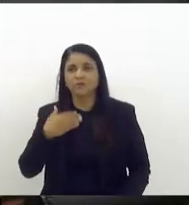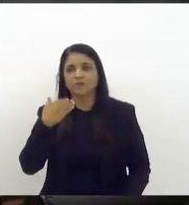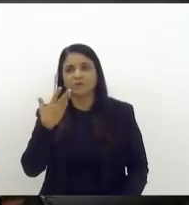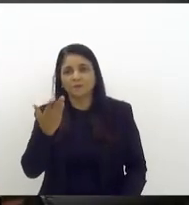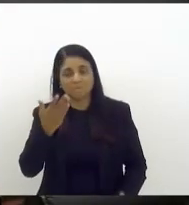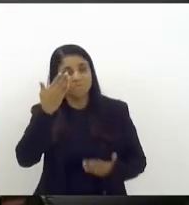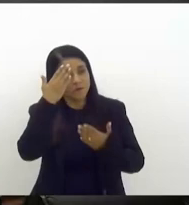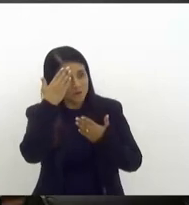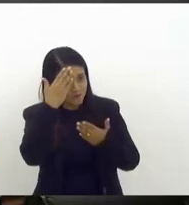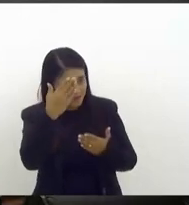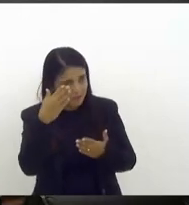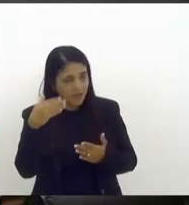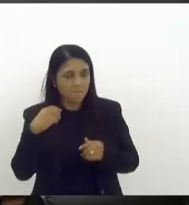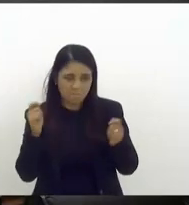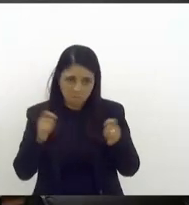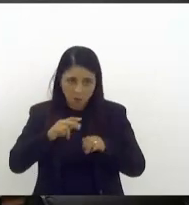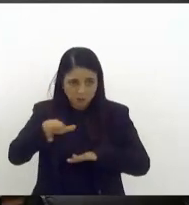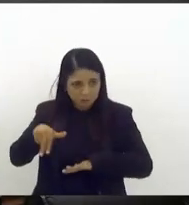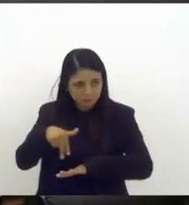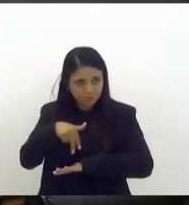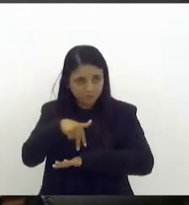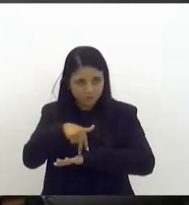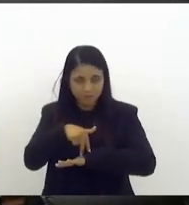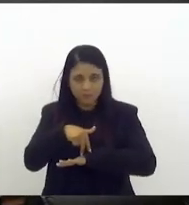Posso usar a palavra presidente